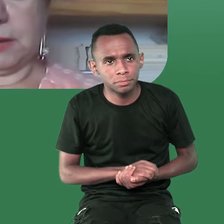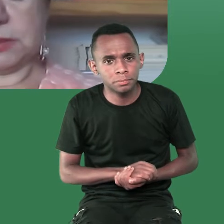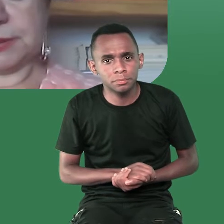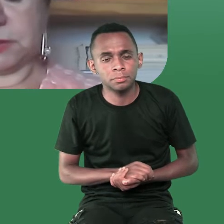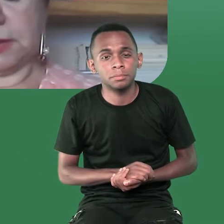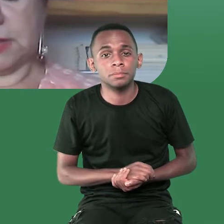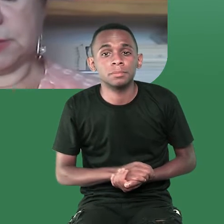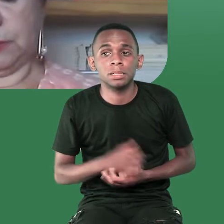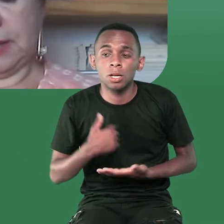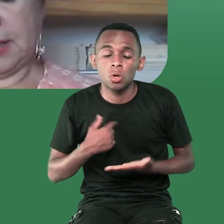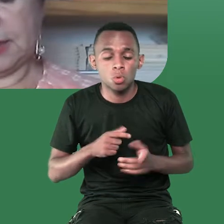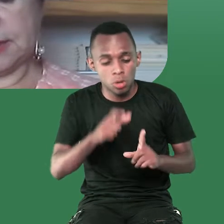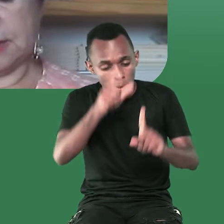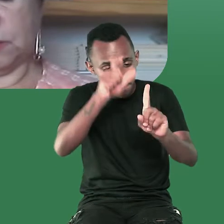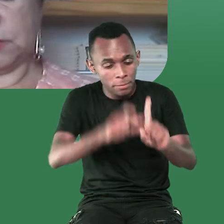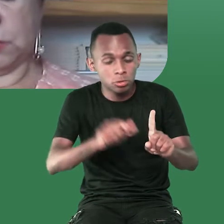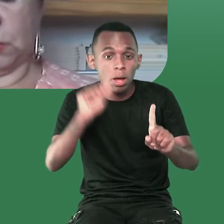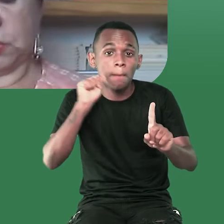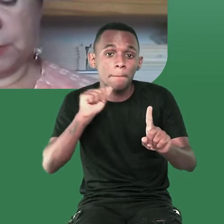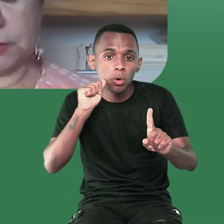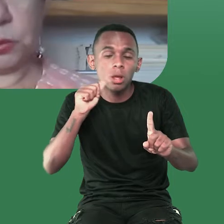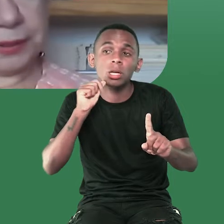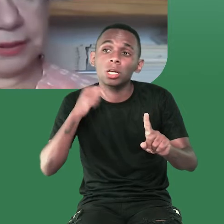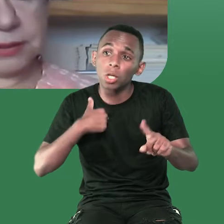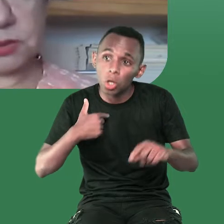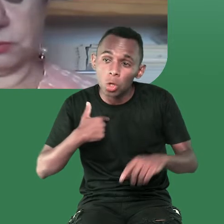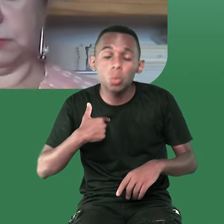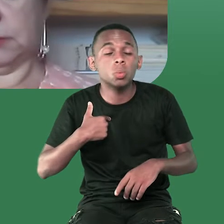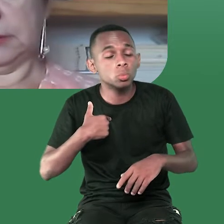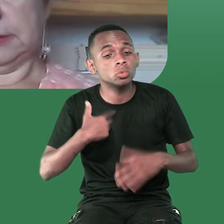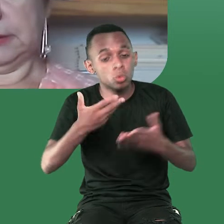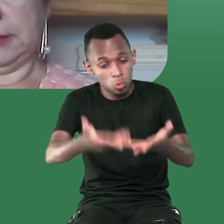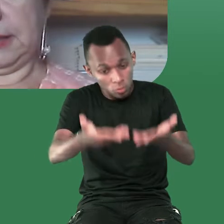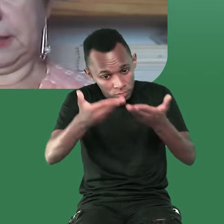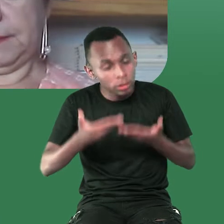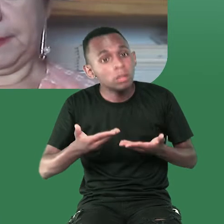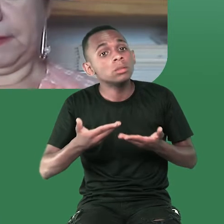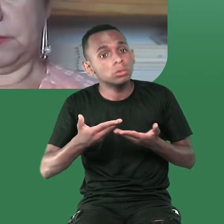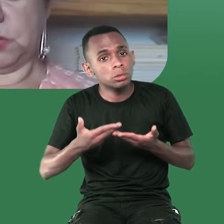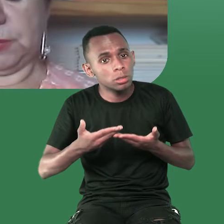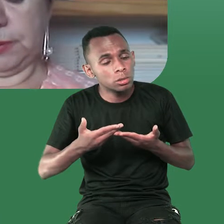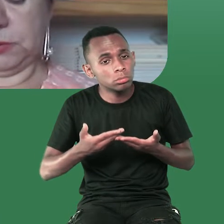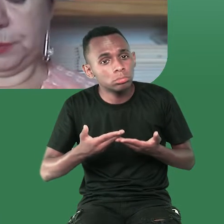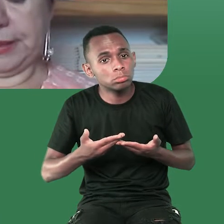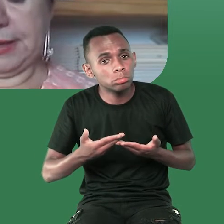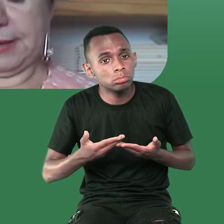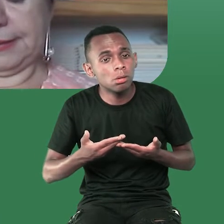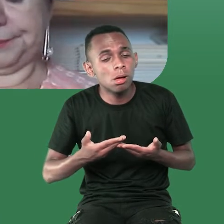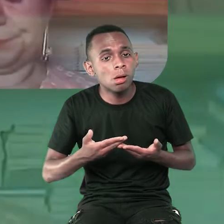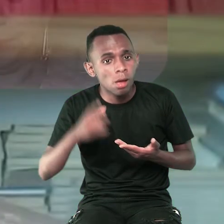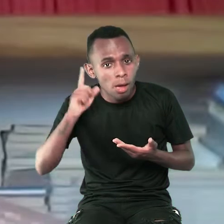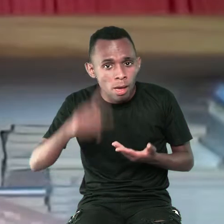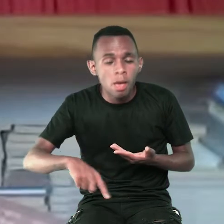quando eu trago as personagens mulheres, eu estou chamando para isso, né? Eu estou chamando